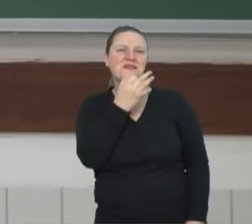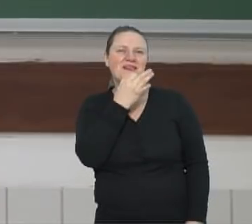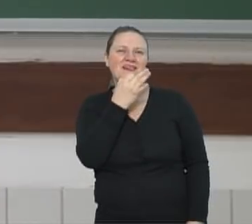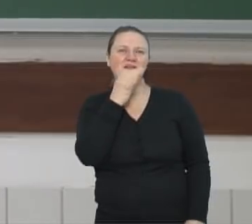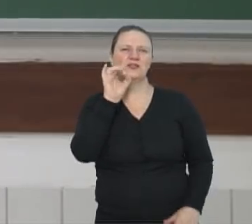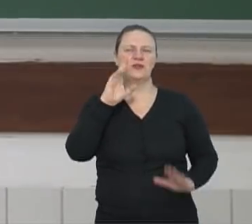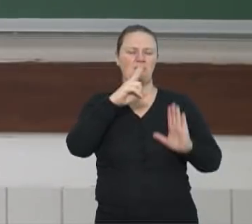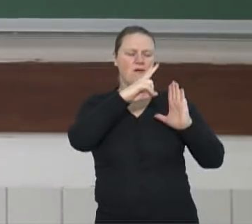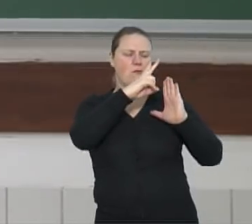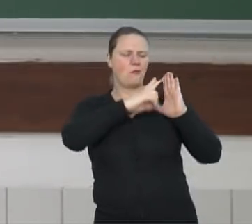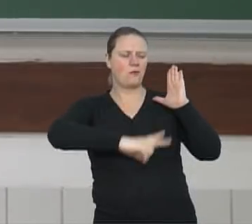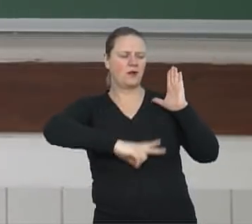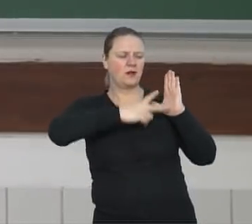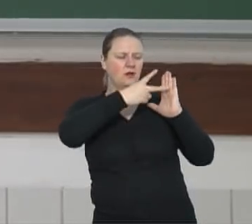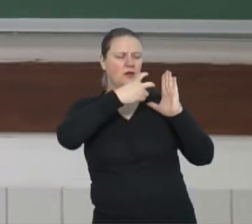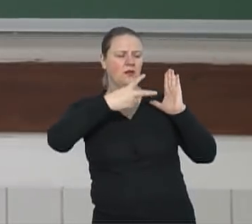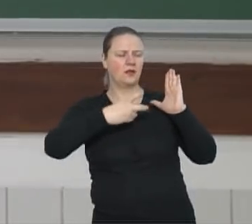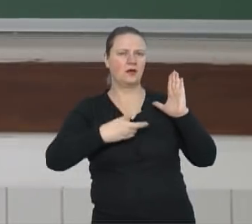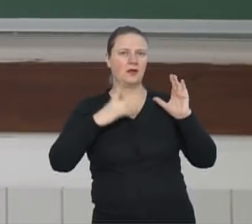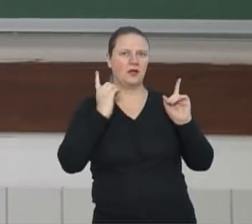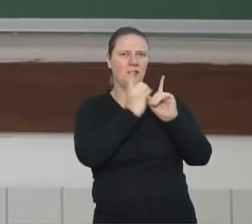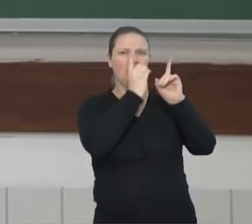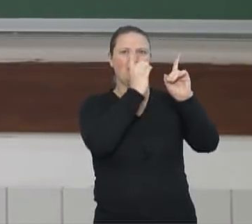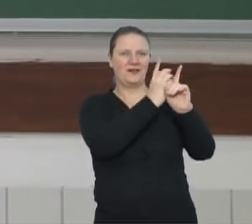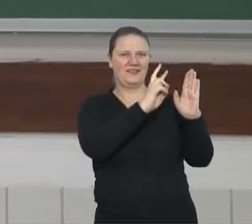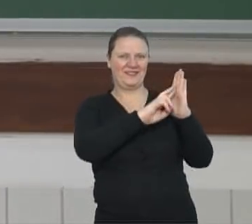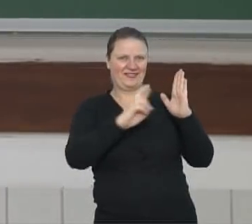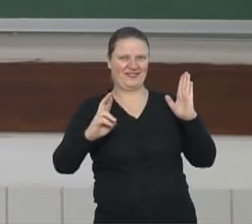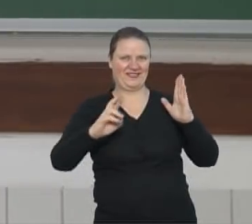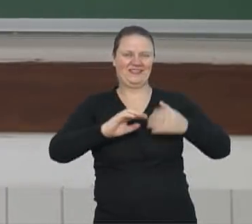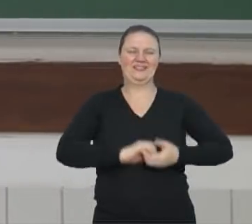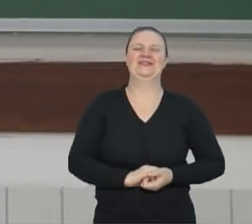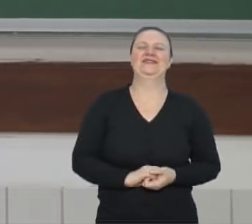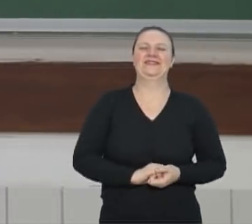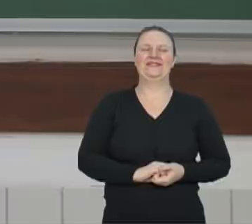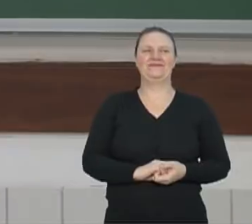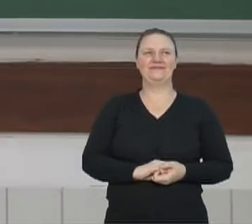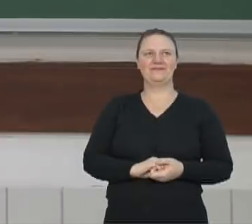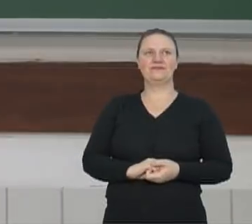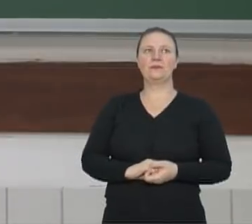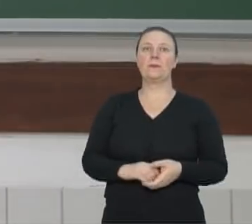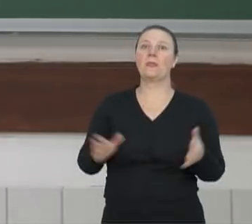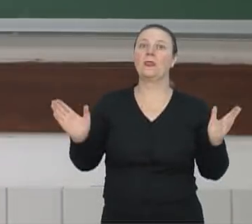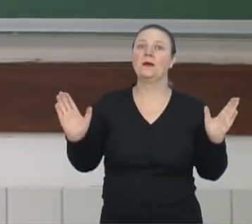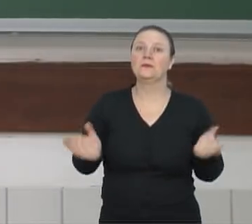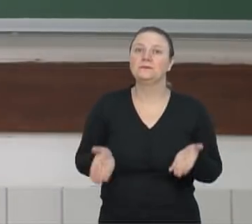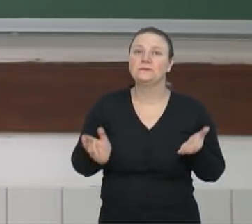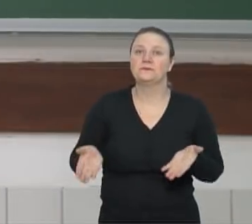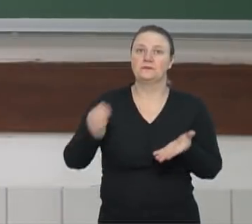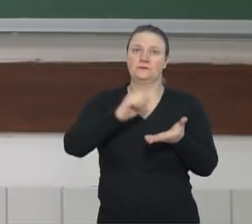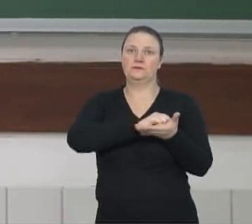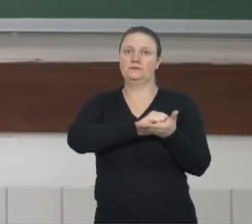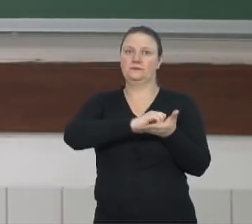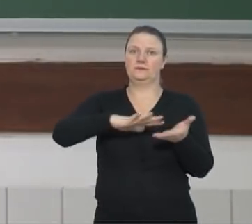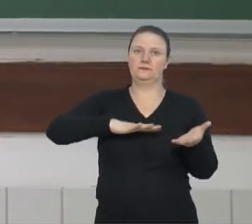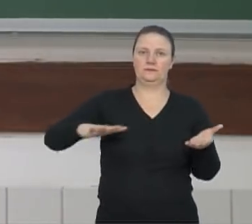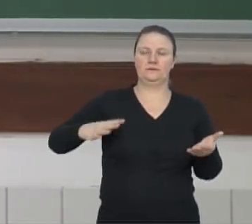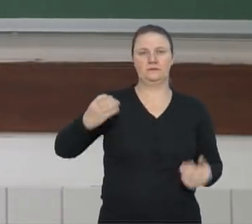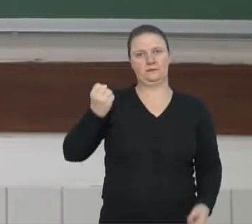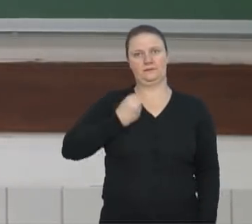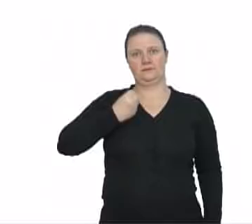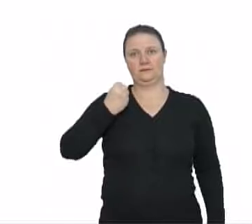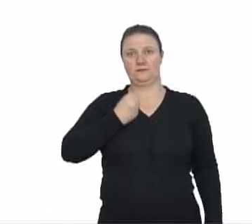encontrar ali o que nós estamos procurando. Perfeito? Muito bem. Atividade